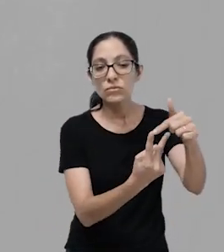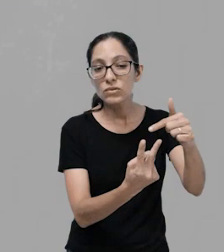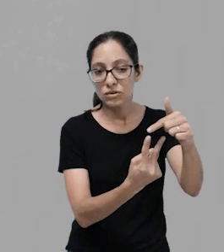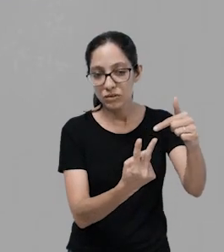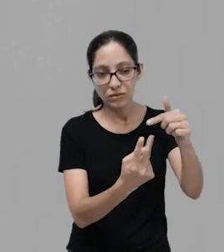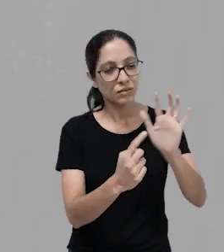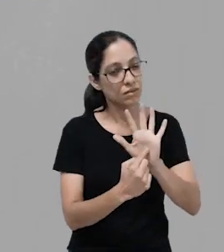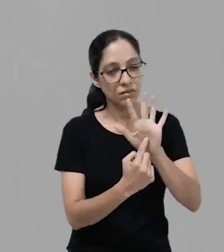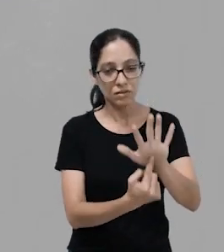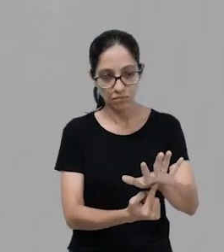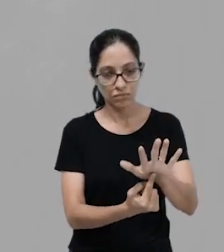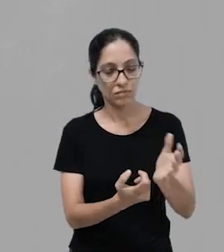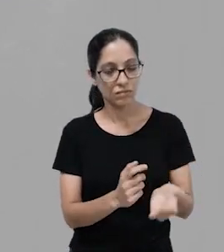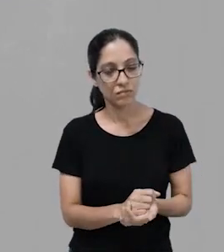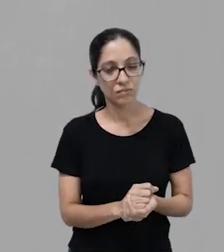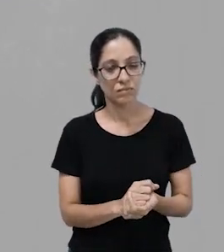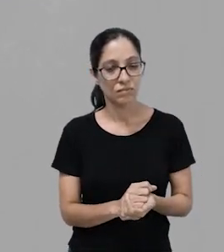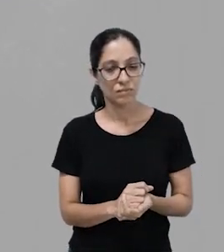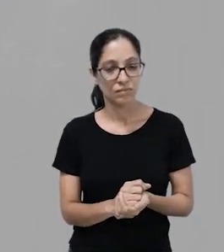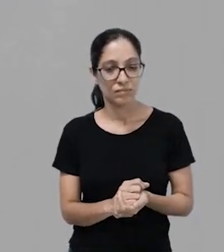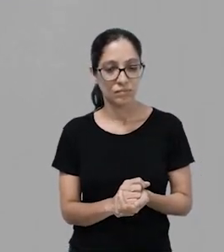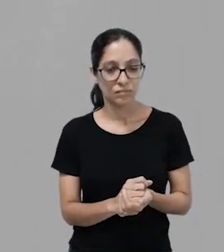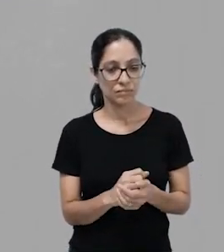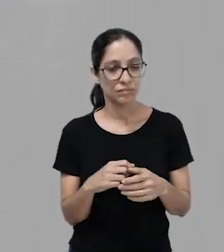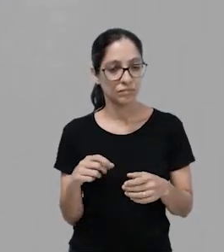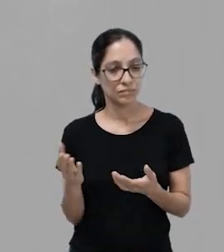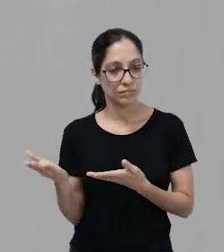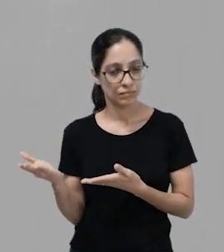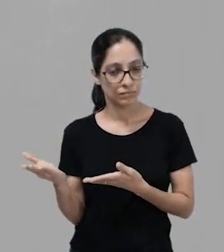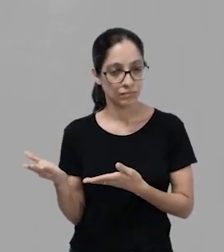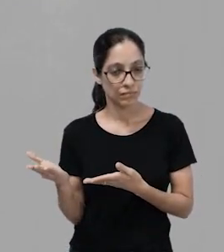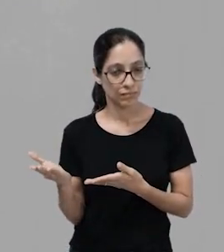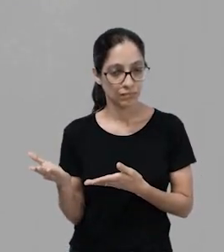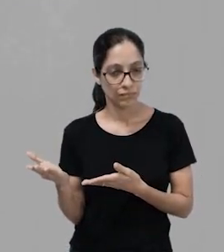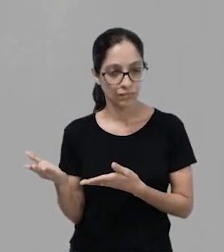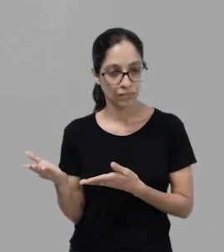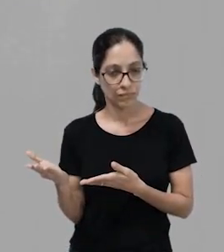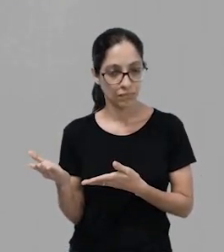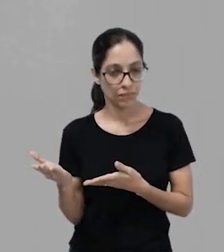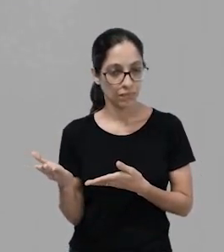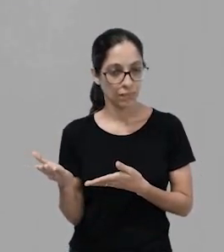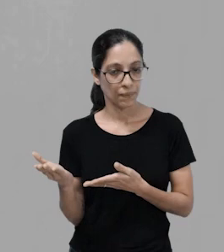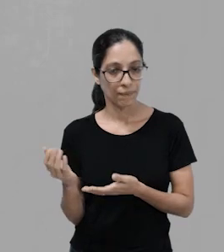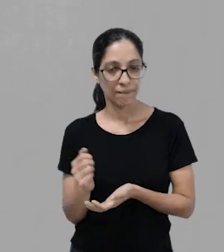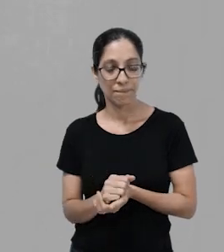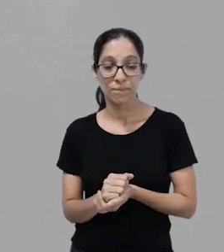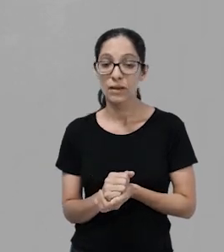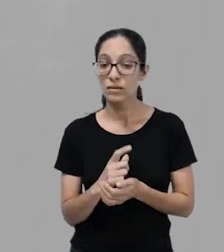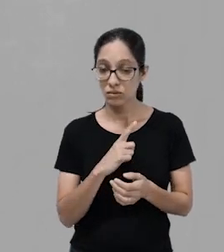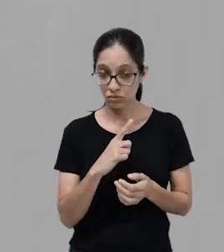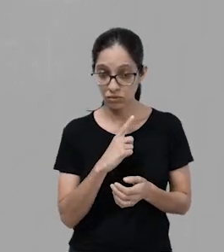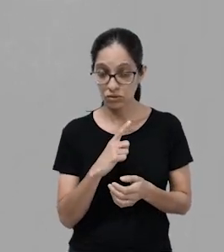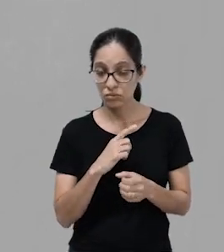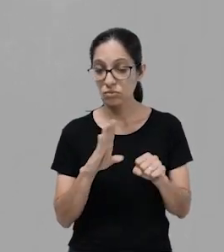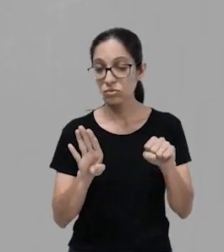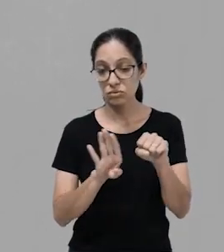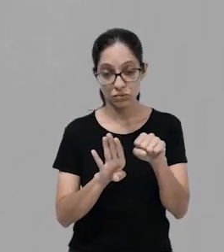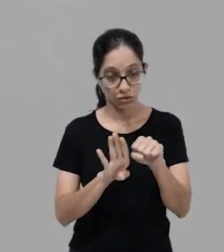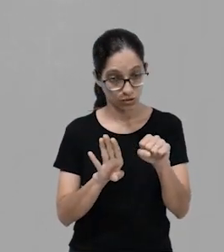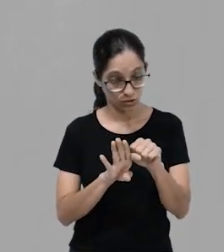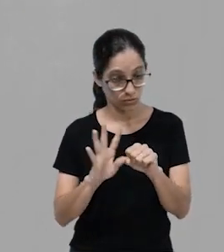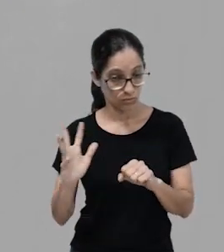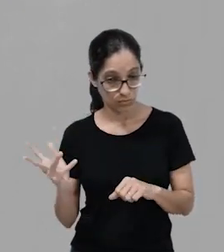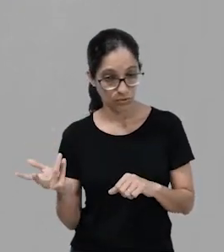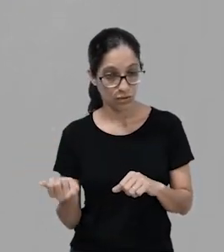alguma coisa, ambos ou ambas. Both answers are correct. Então, aqui eu tenho um substantivo no